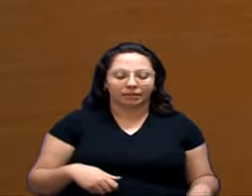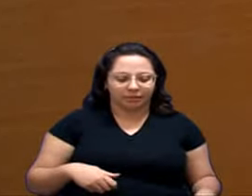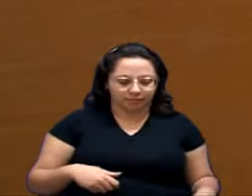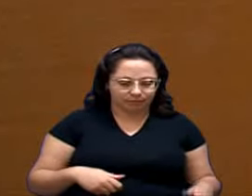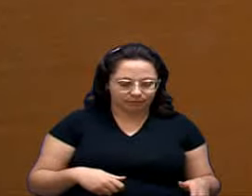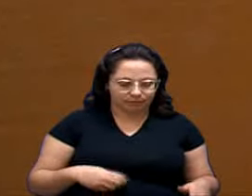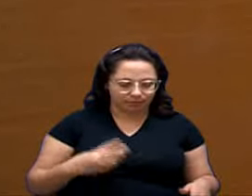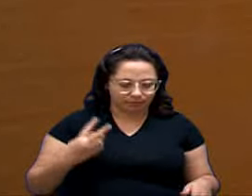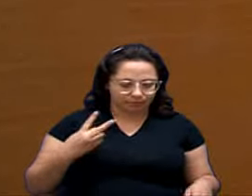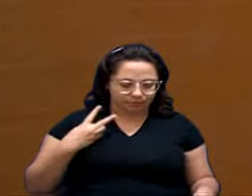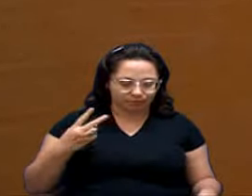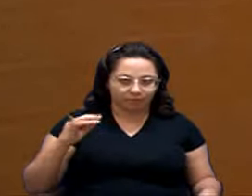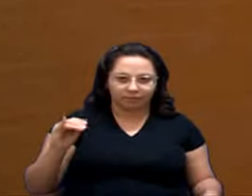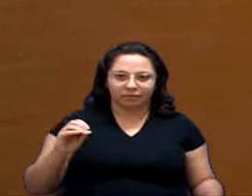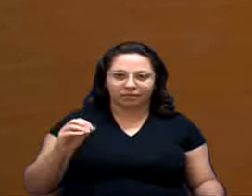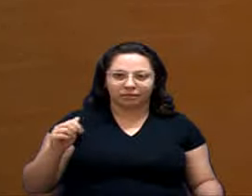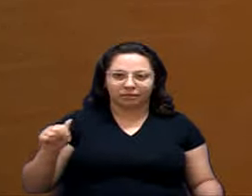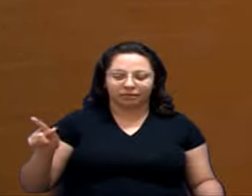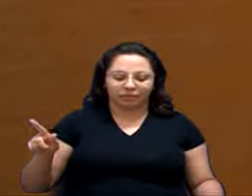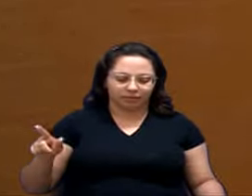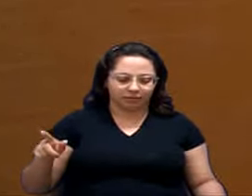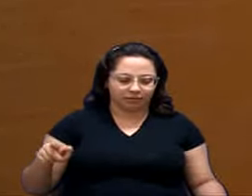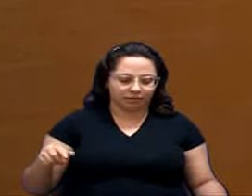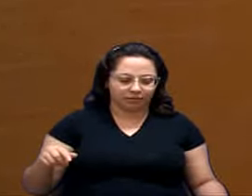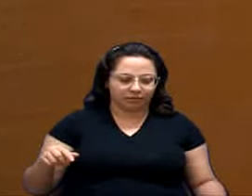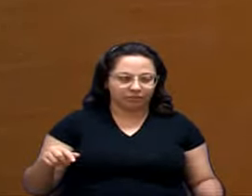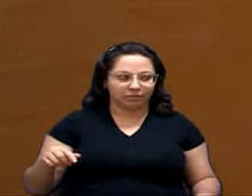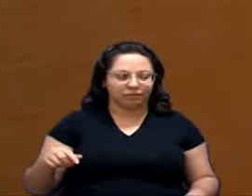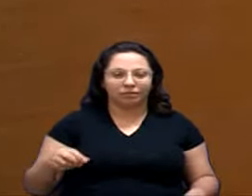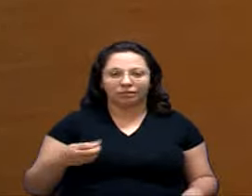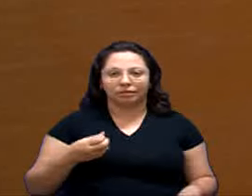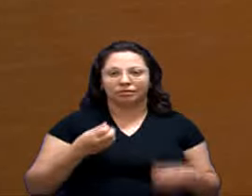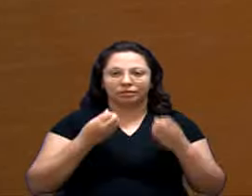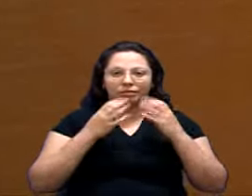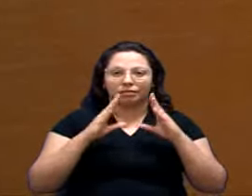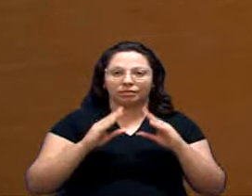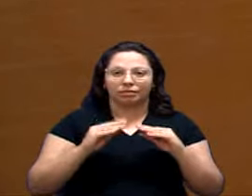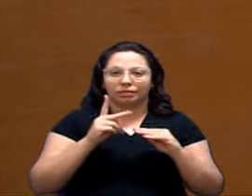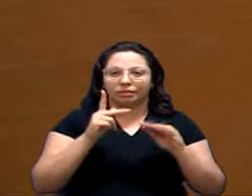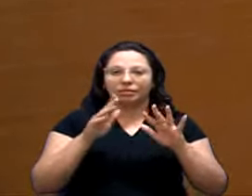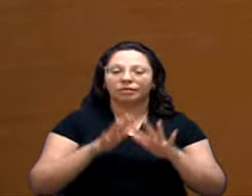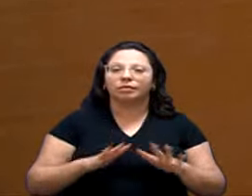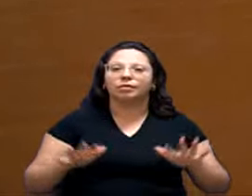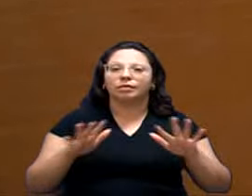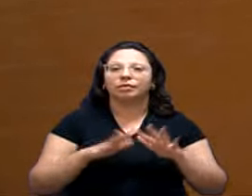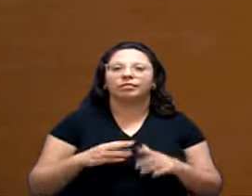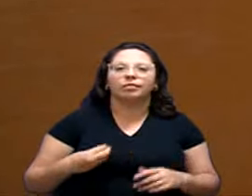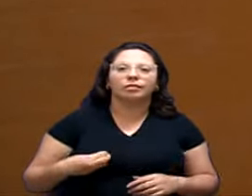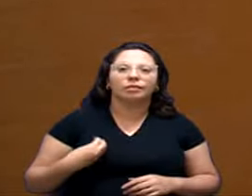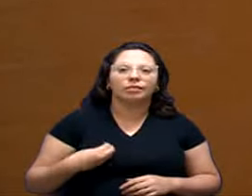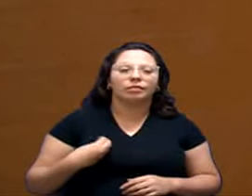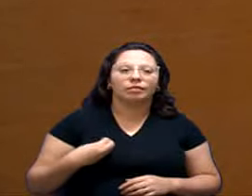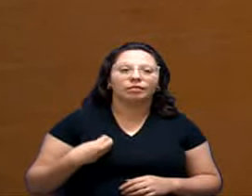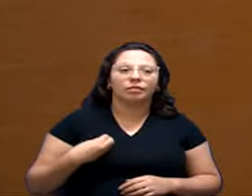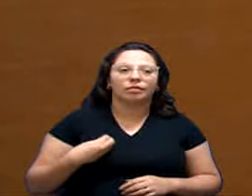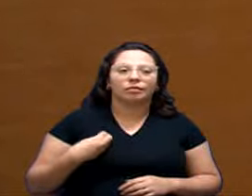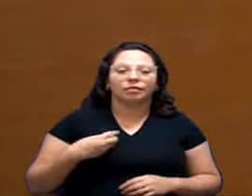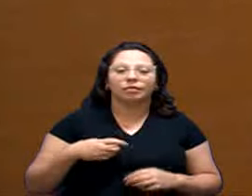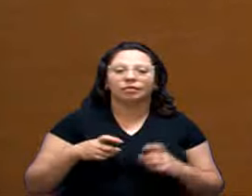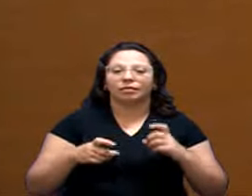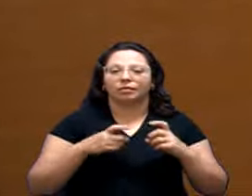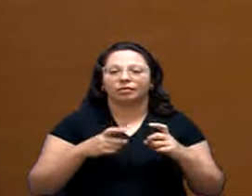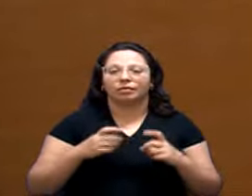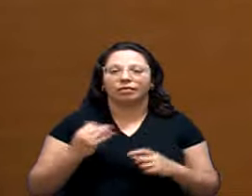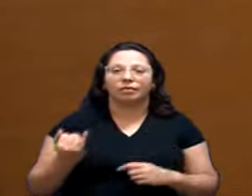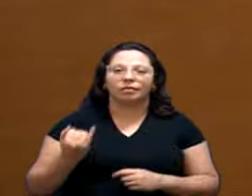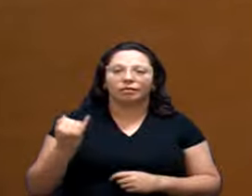Vereador João por favor eh Boa noite a todos que estão aí presentes aí discutindo esse assunto importante